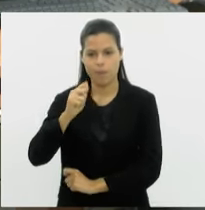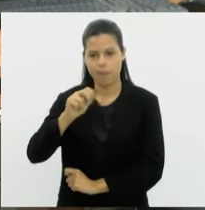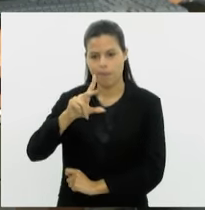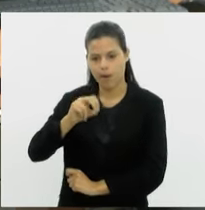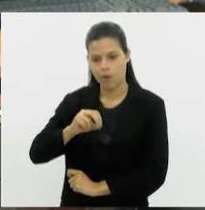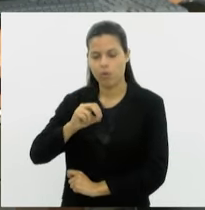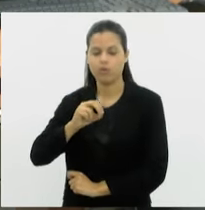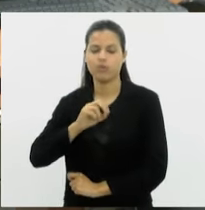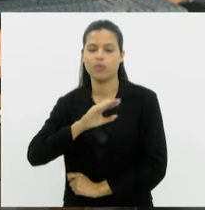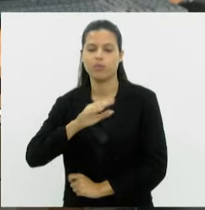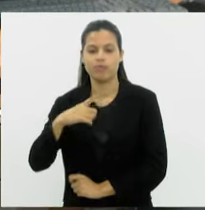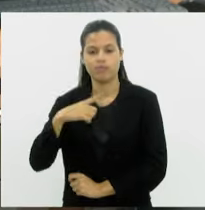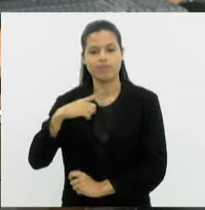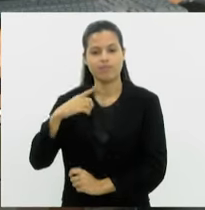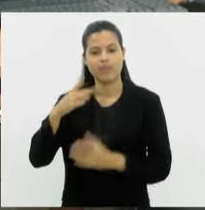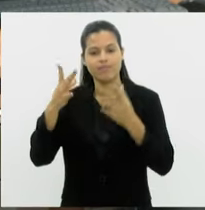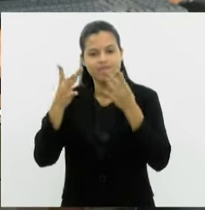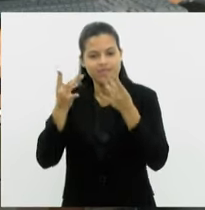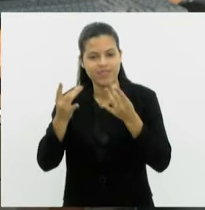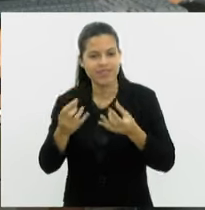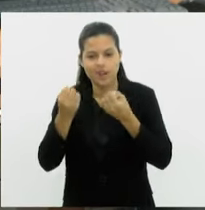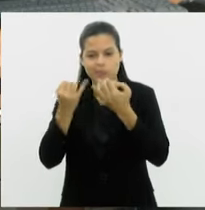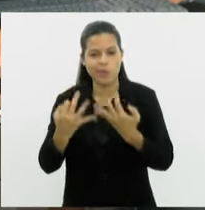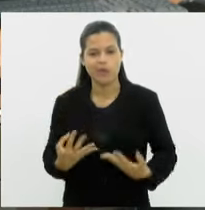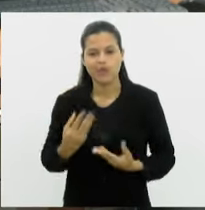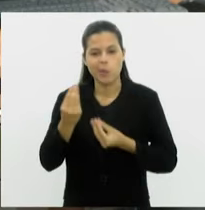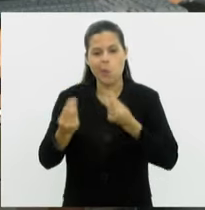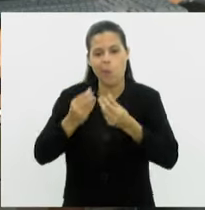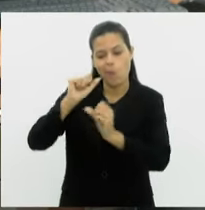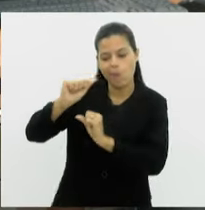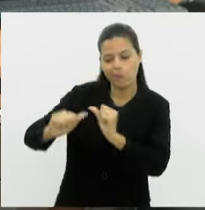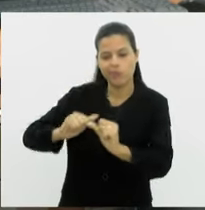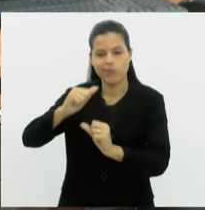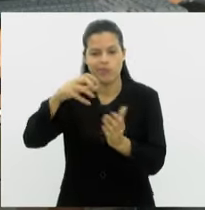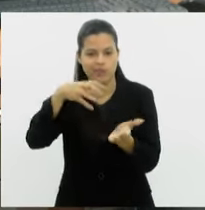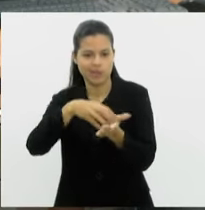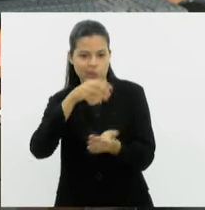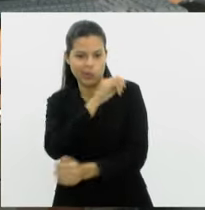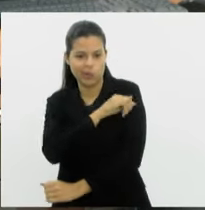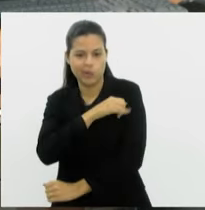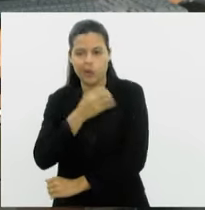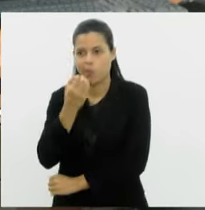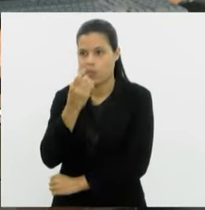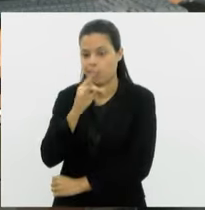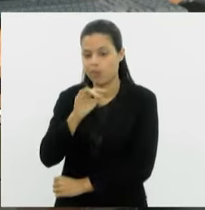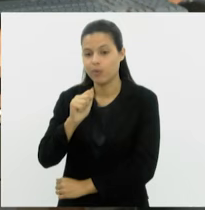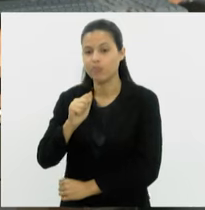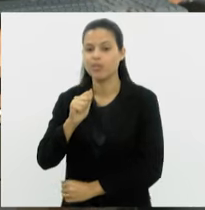sobre essa transformação de toda a região central do Rio. Bom dia, PV!